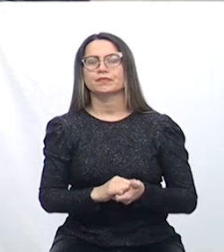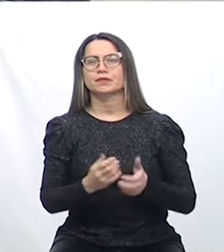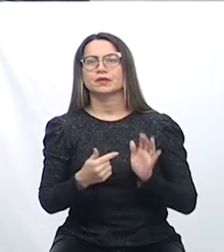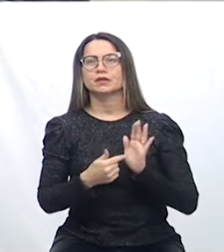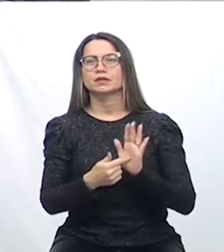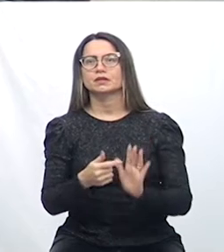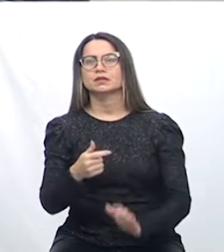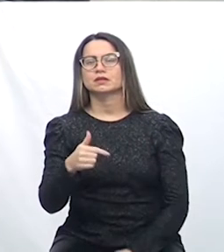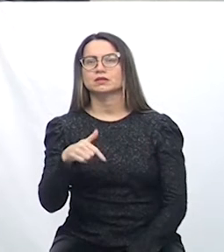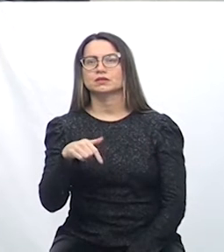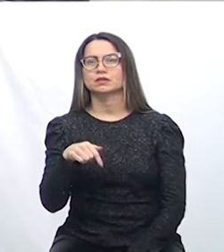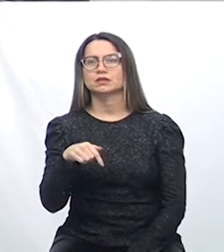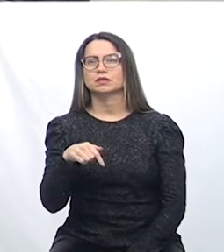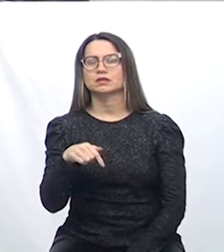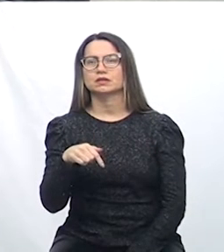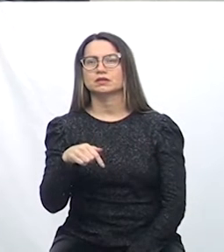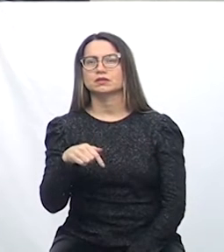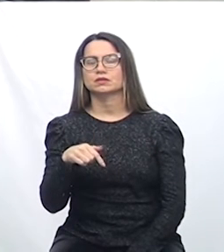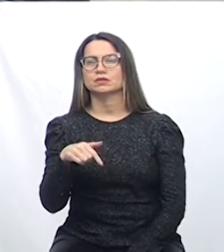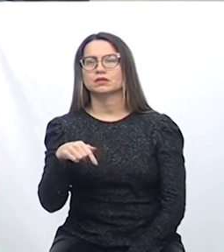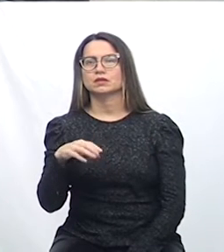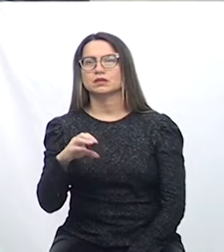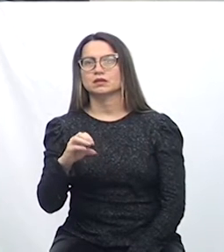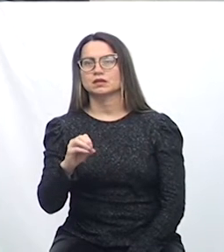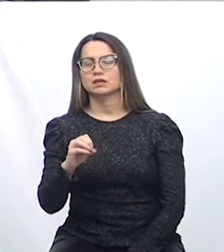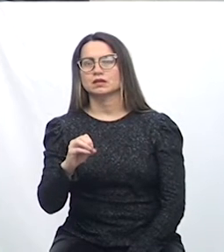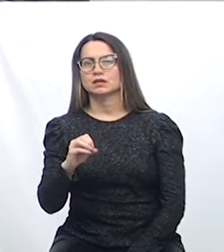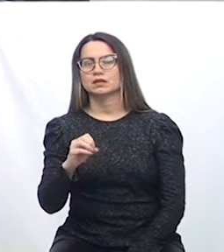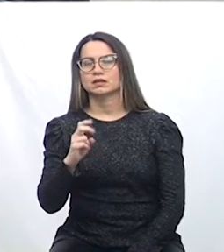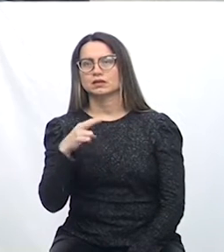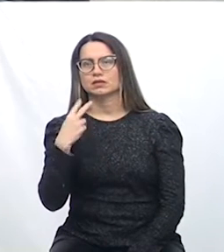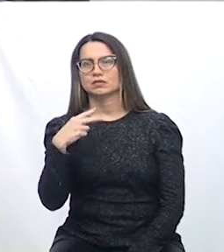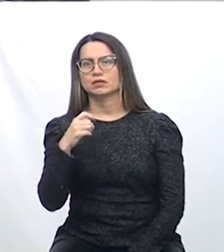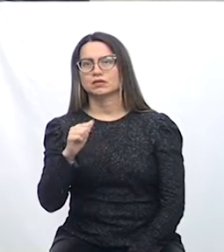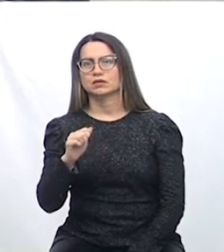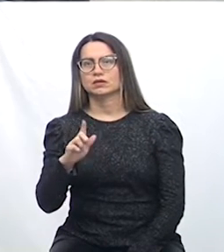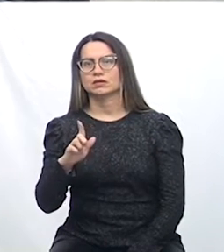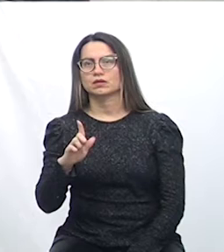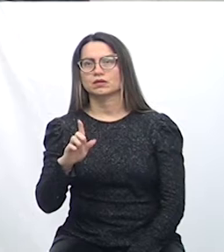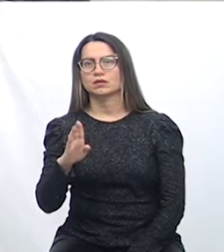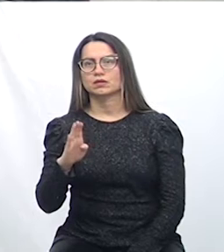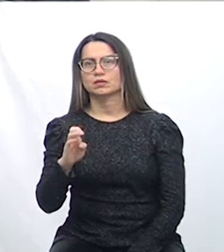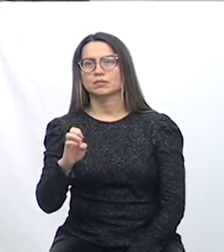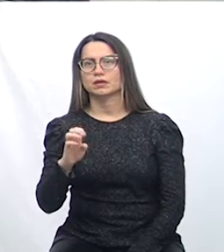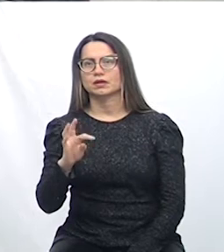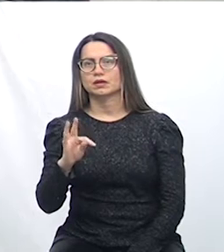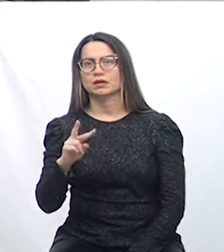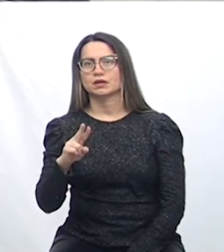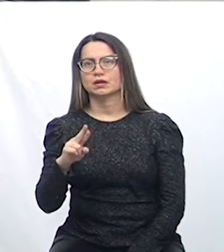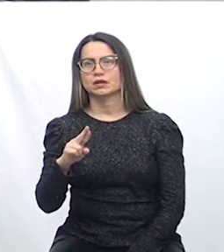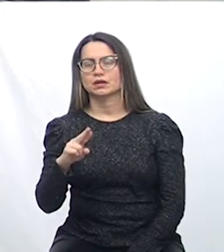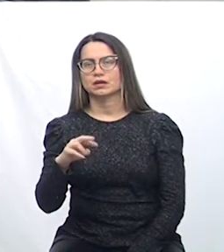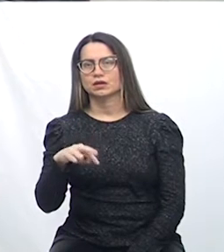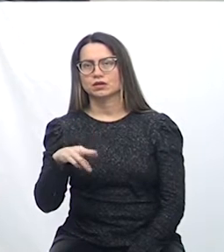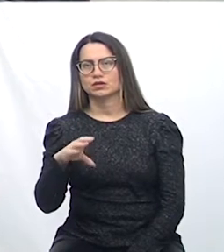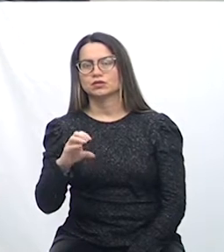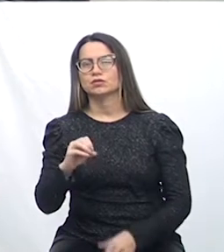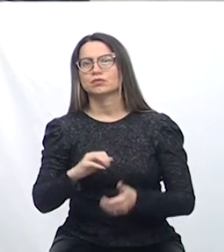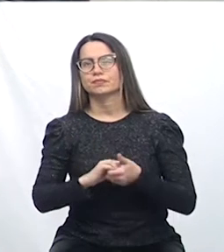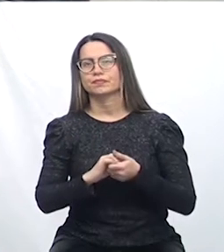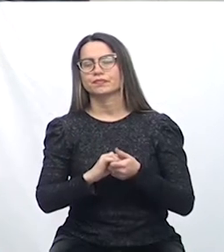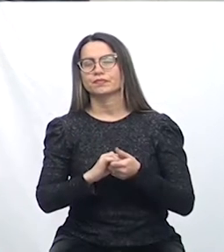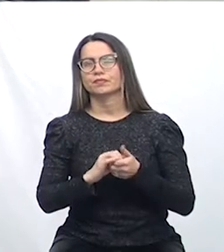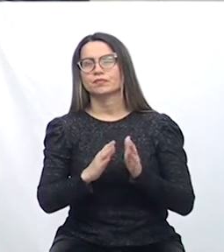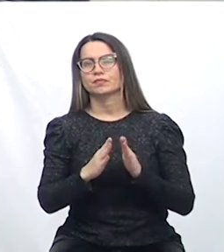Indicação número 770-2022, de autoria do vereador Albertino Pacheco. Requerimento número